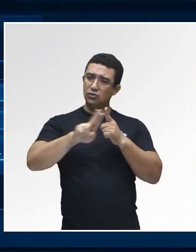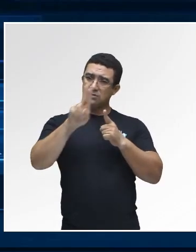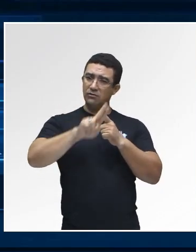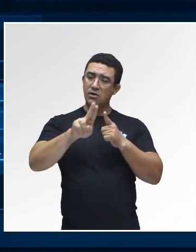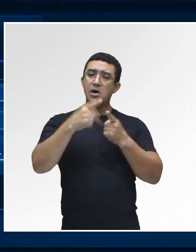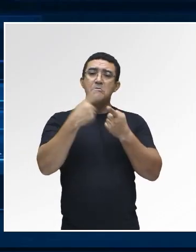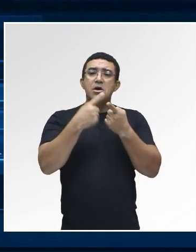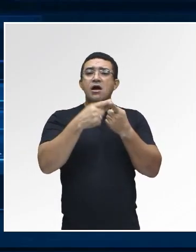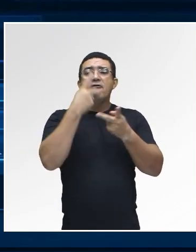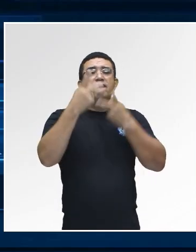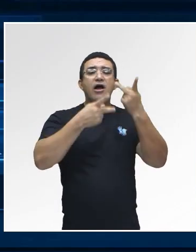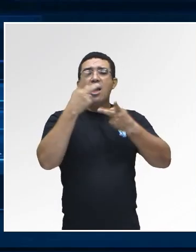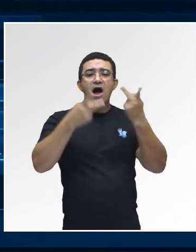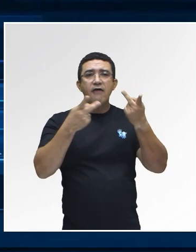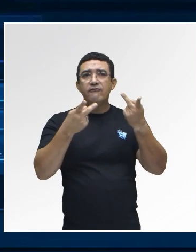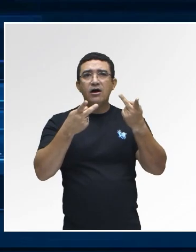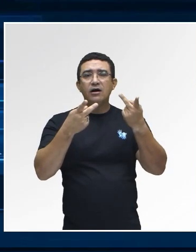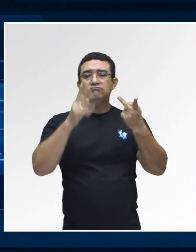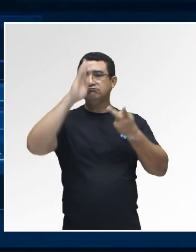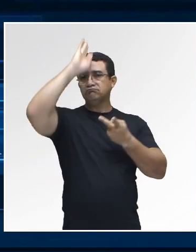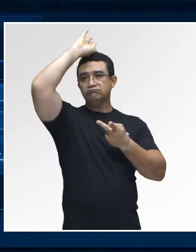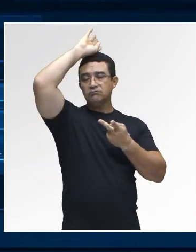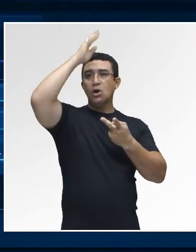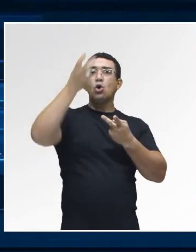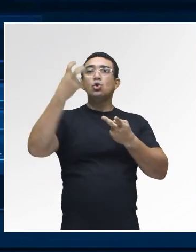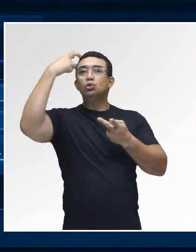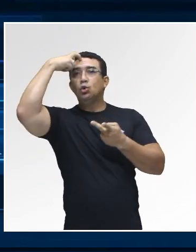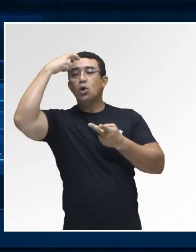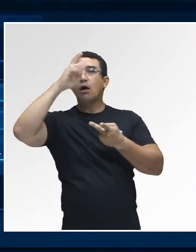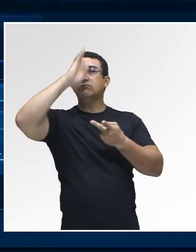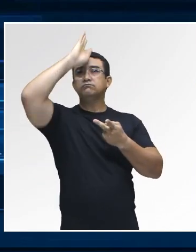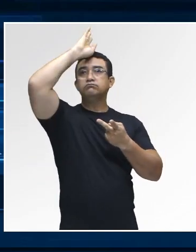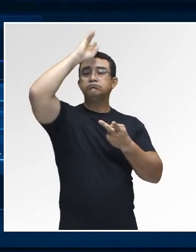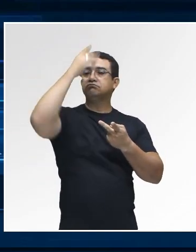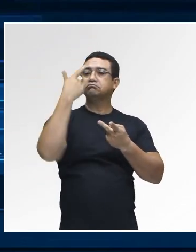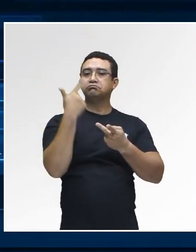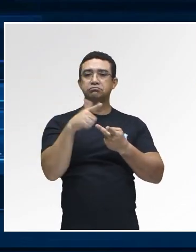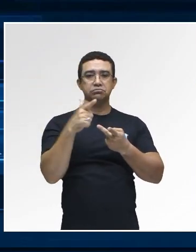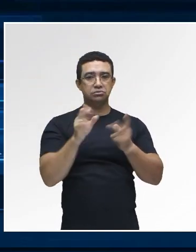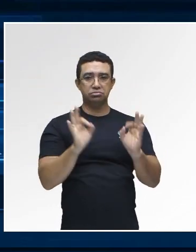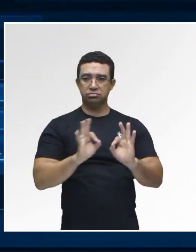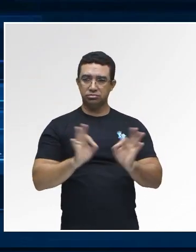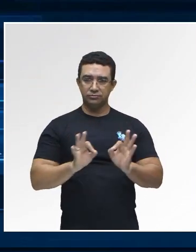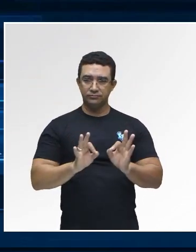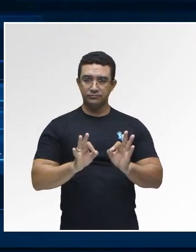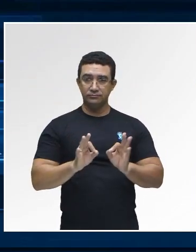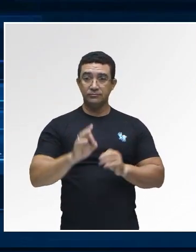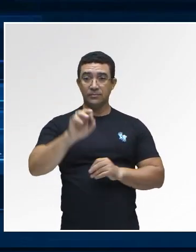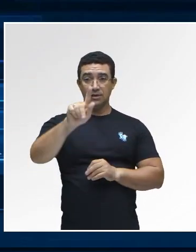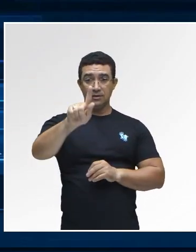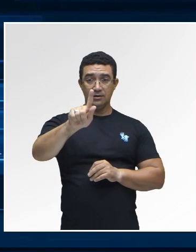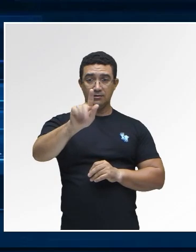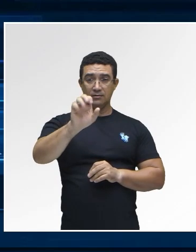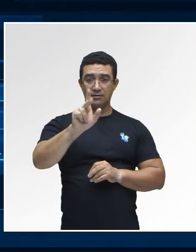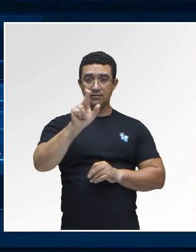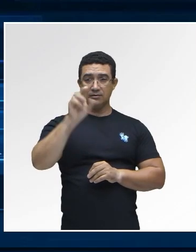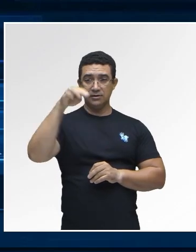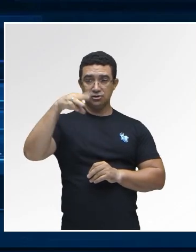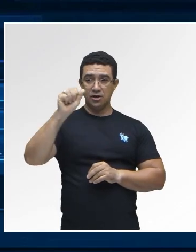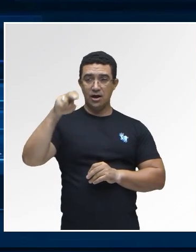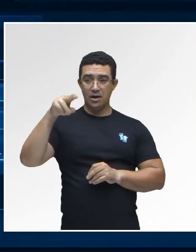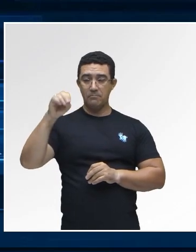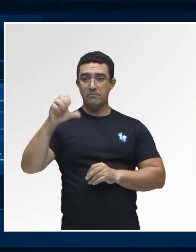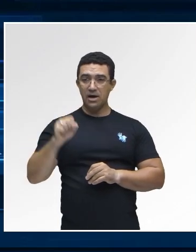língua romana e não tinham a cultura romana. Os germanos eram diversos povos que vieram